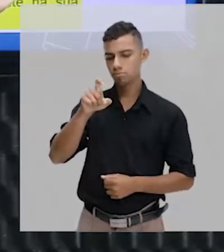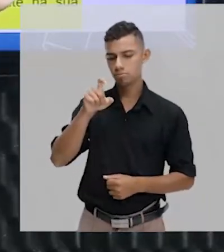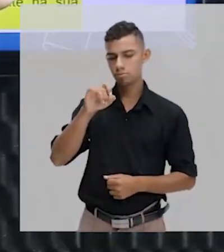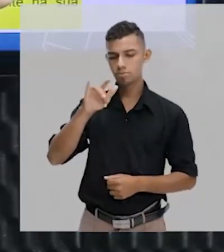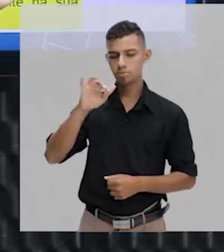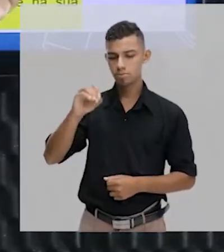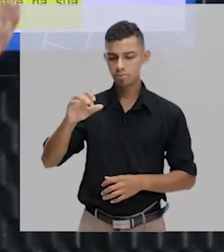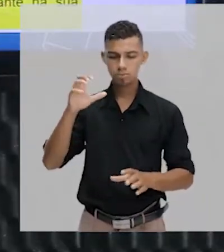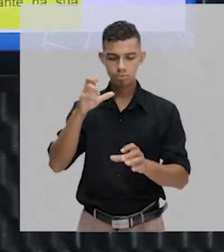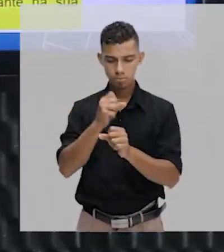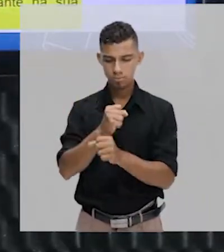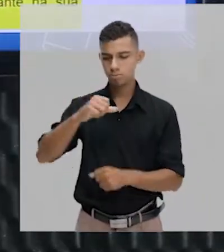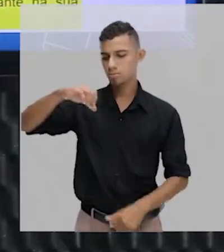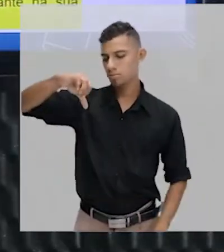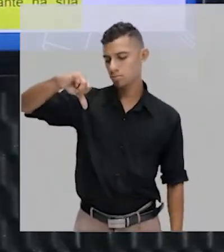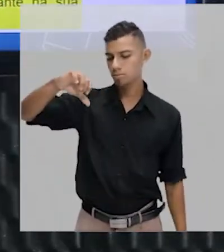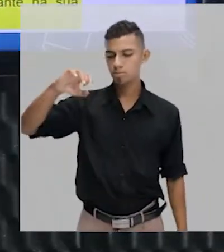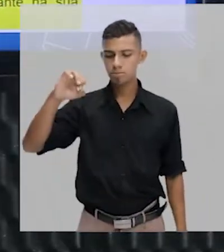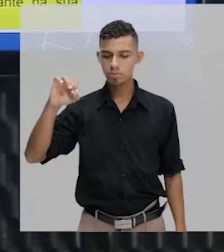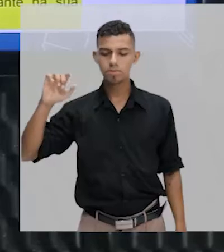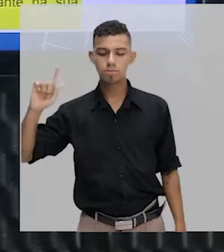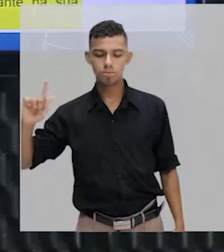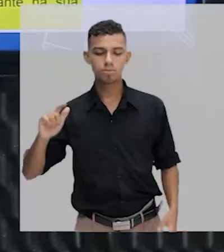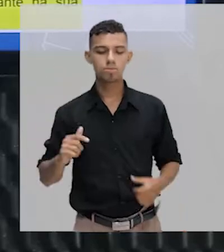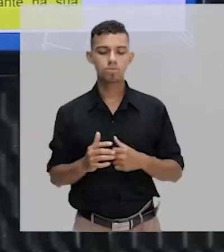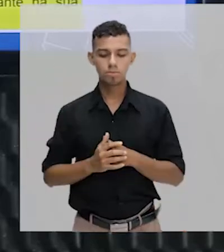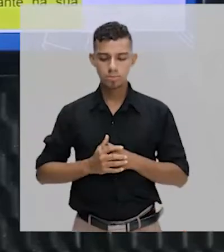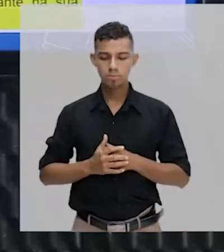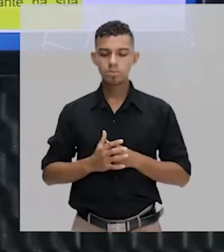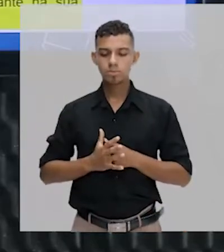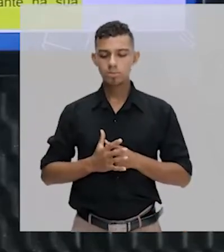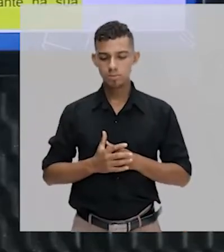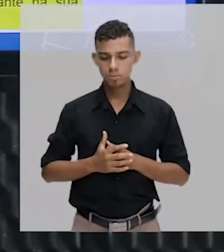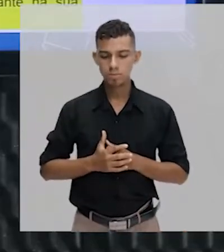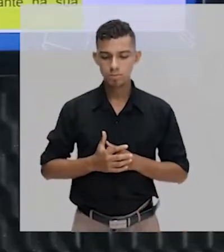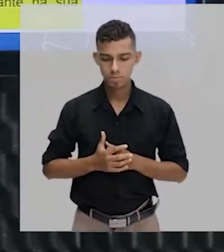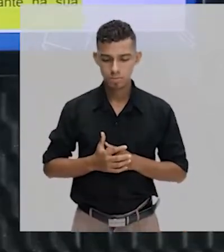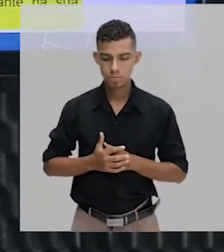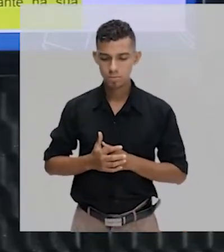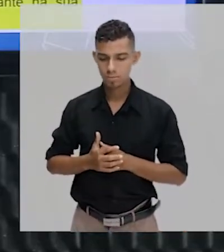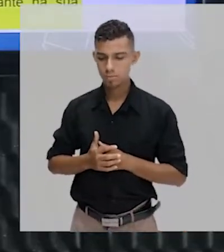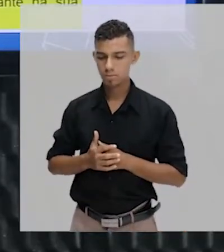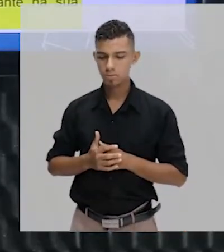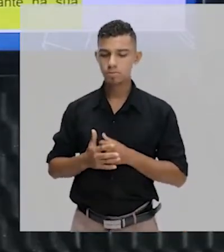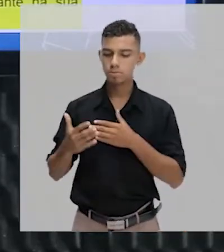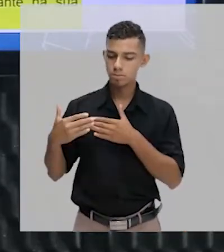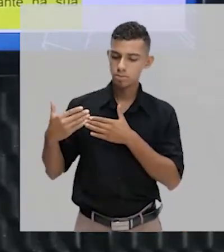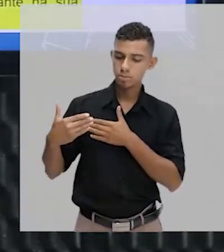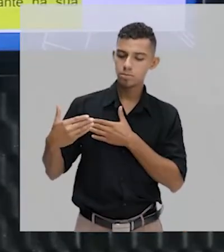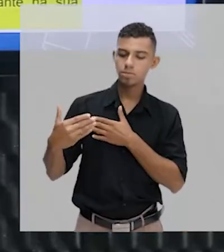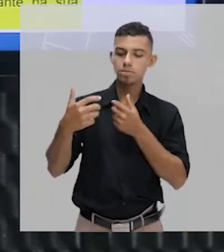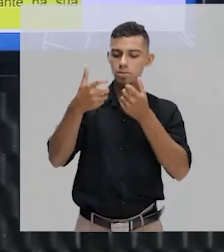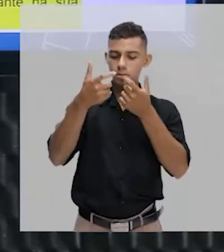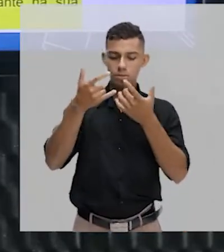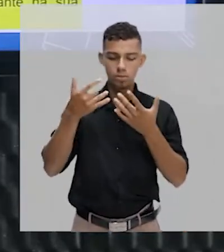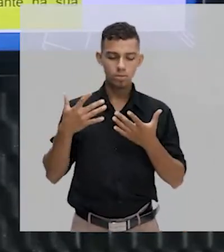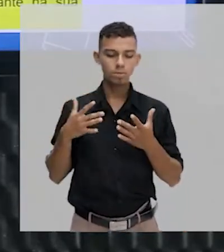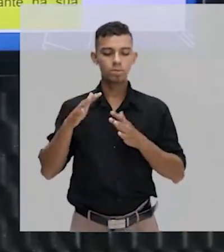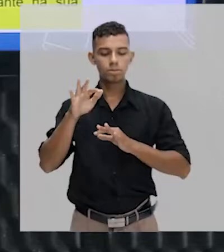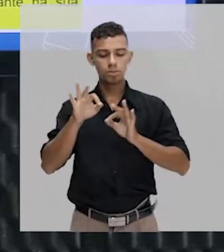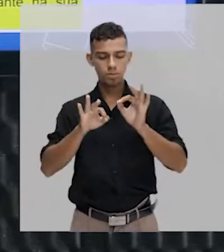ser 90 gramas, que é 10 vezes aquela massa inicial. Então, por isso falamos em